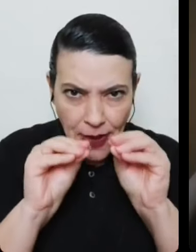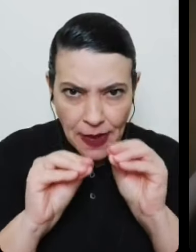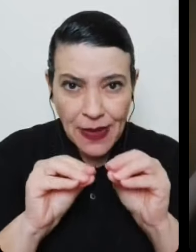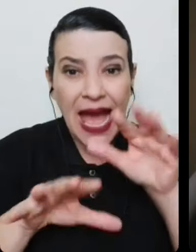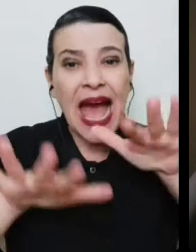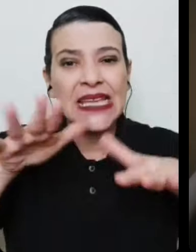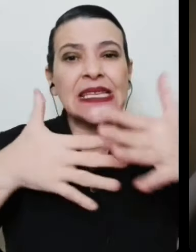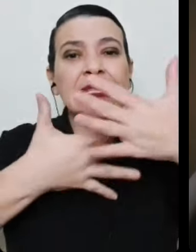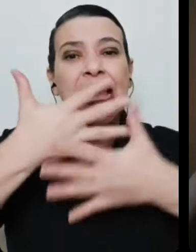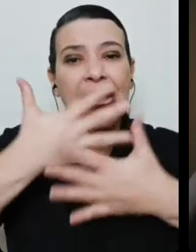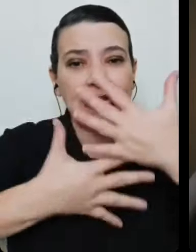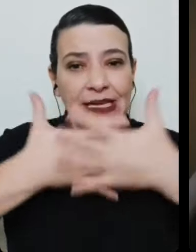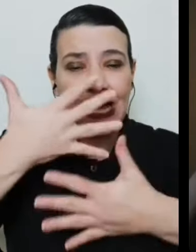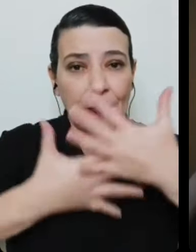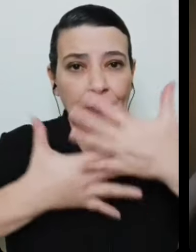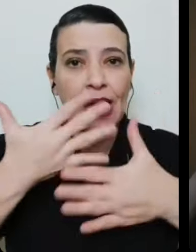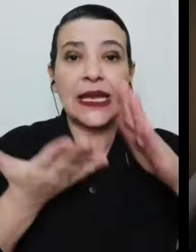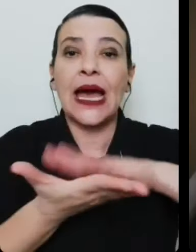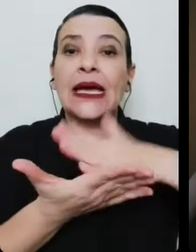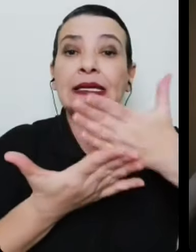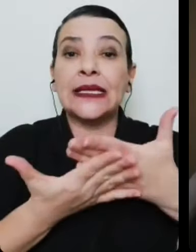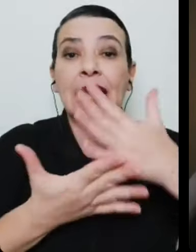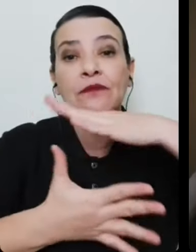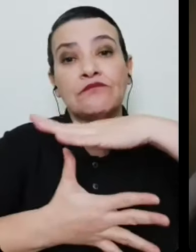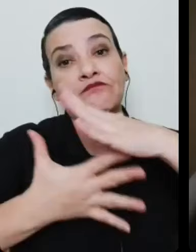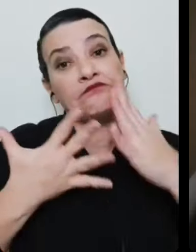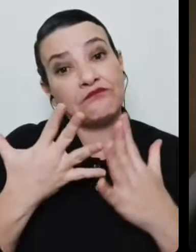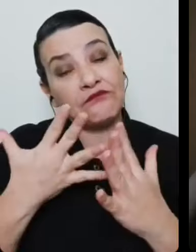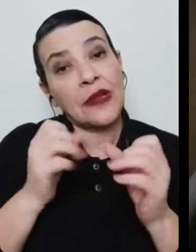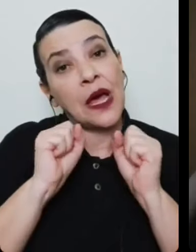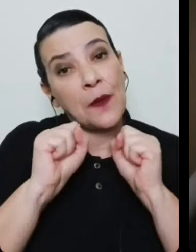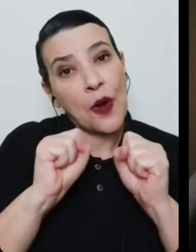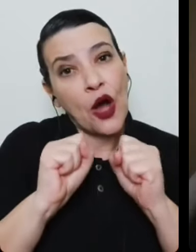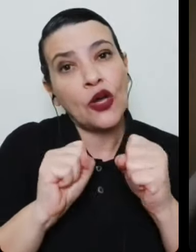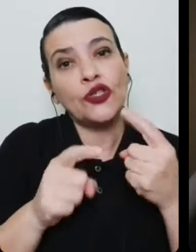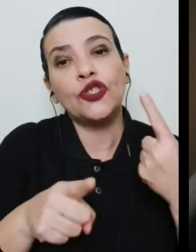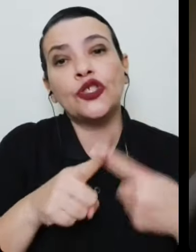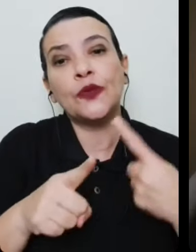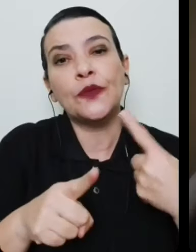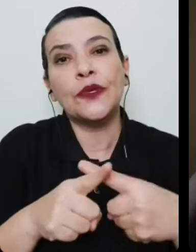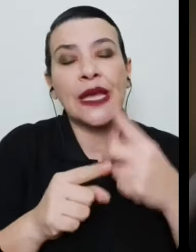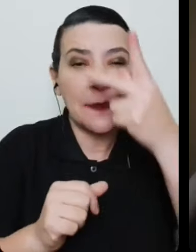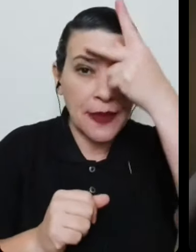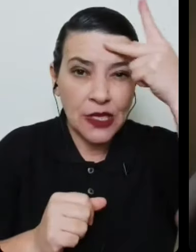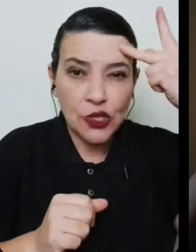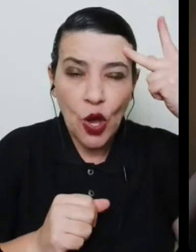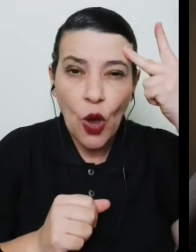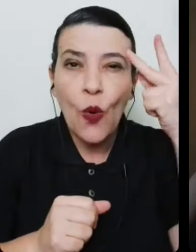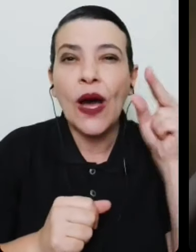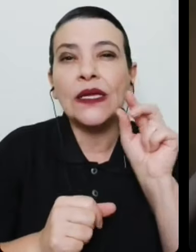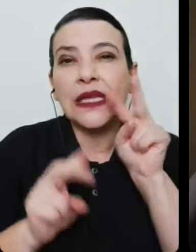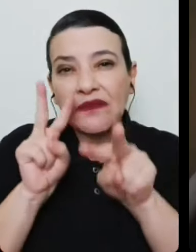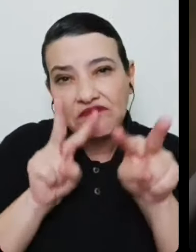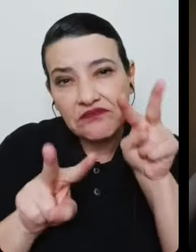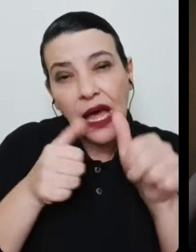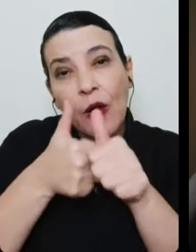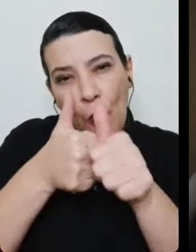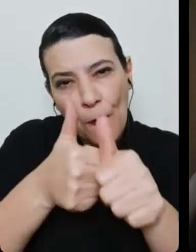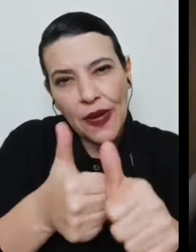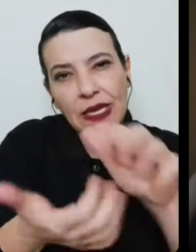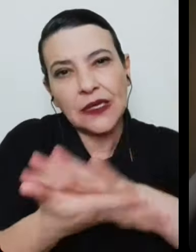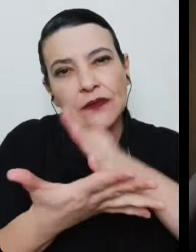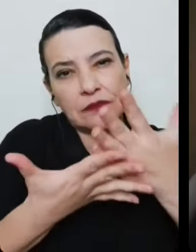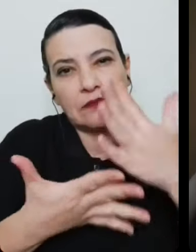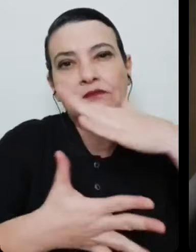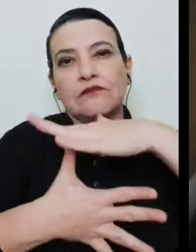um pouquinho a nossa intérprete, né? Atrapalhe se tiver alguém fazendo uso, né, da língua, né, usando,